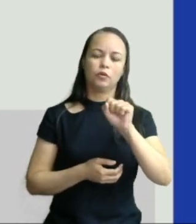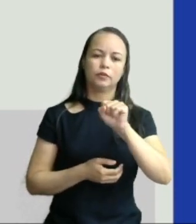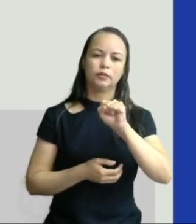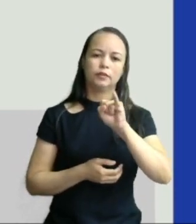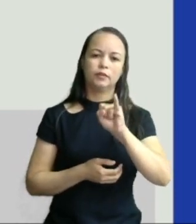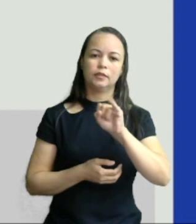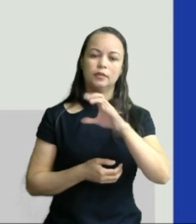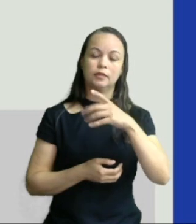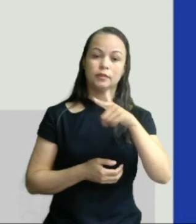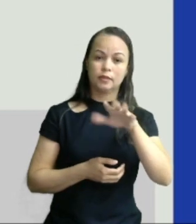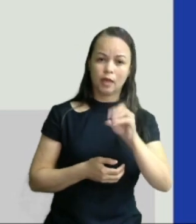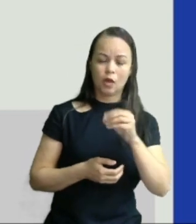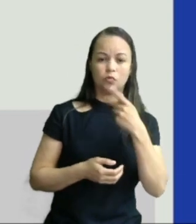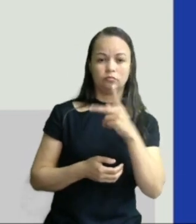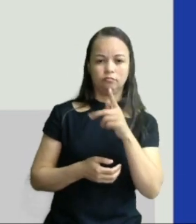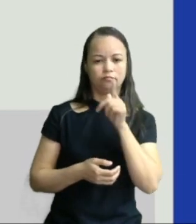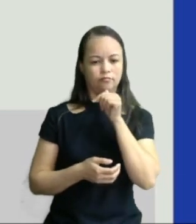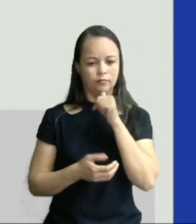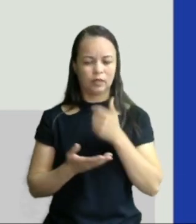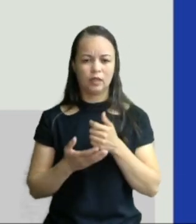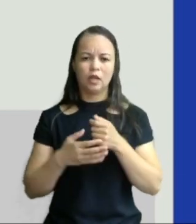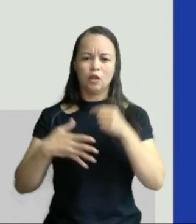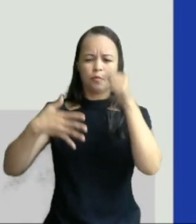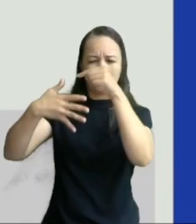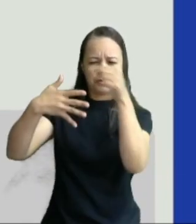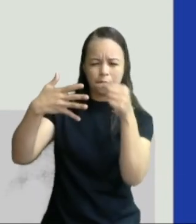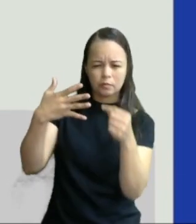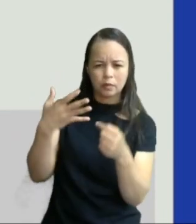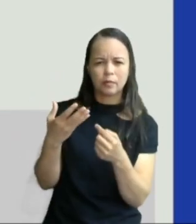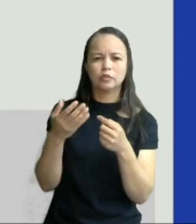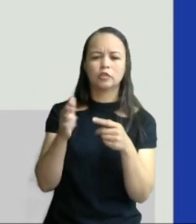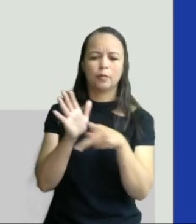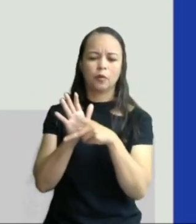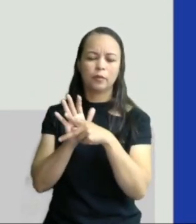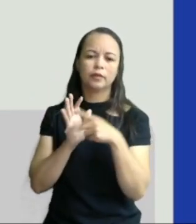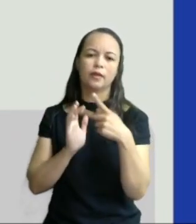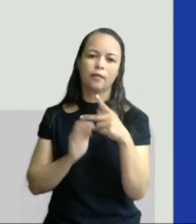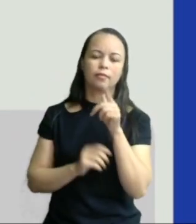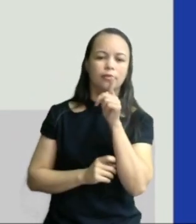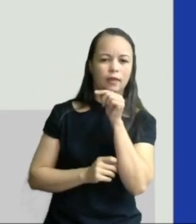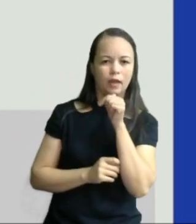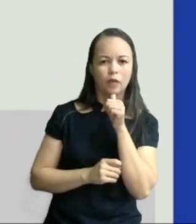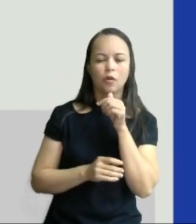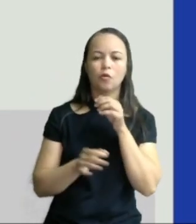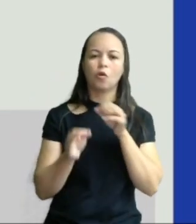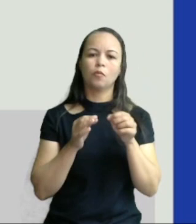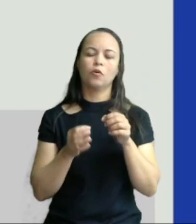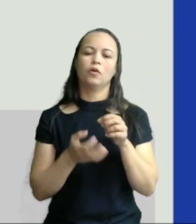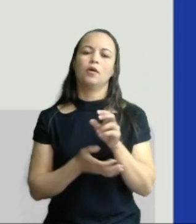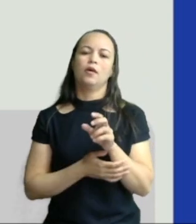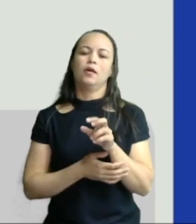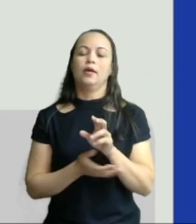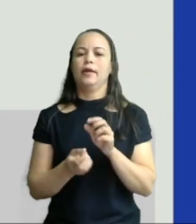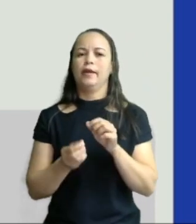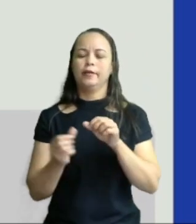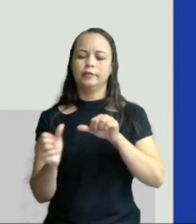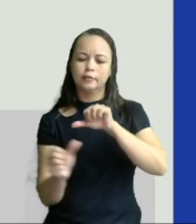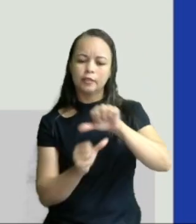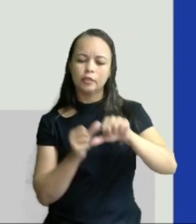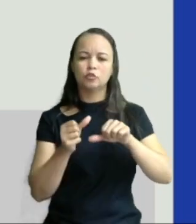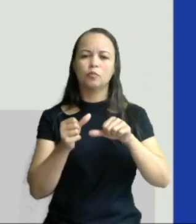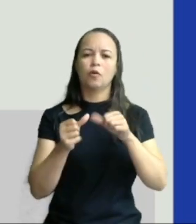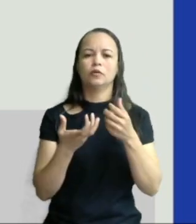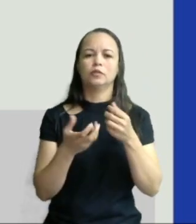vimos passo a passo, né, por parte, um por um, as propriedades da água, como regulador térmico, transporte